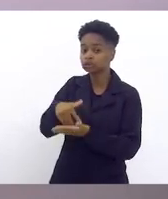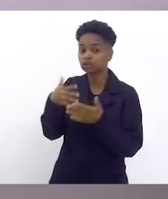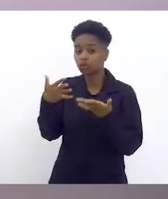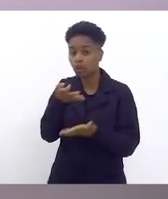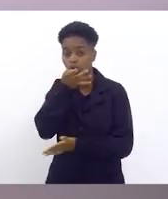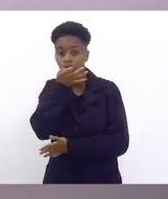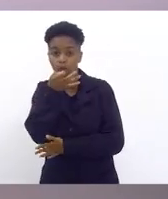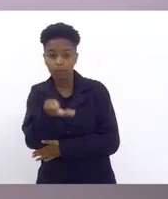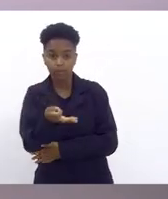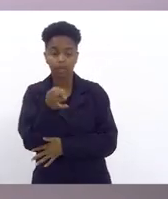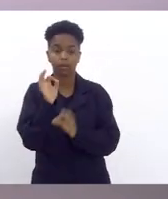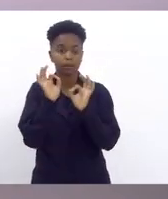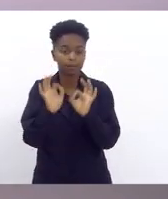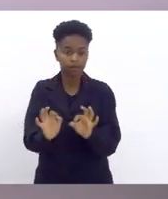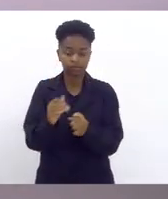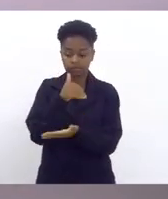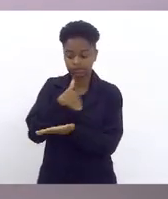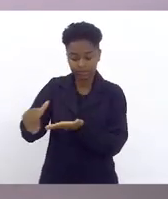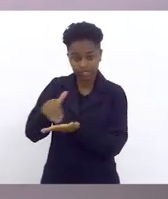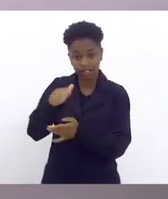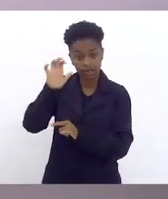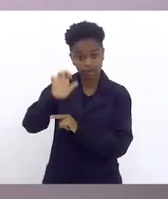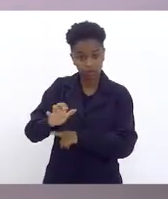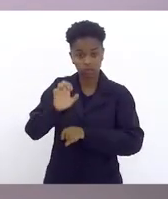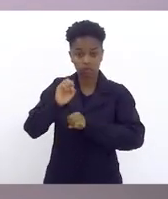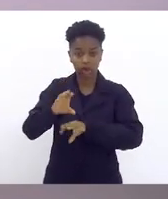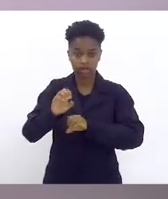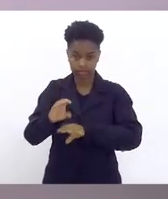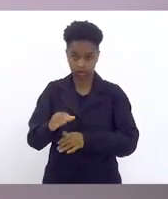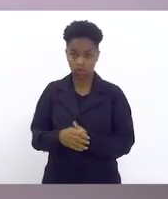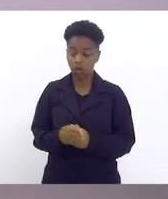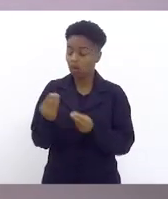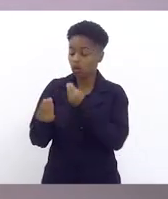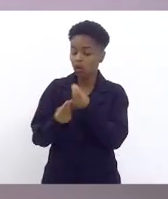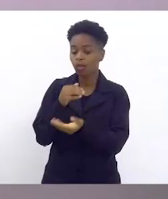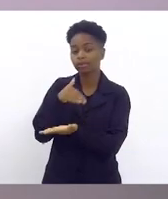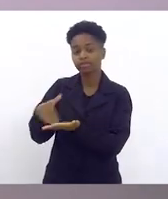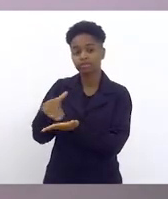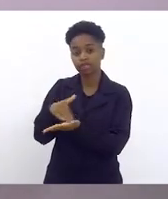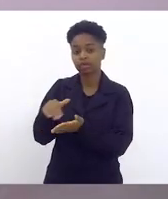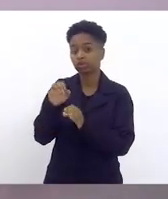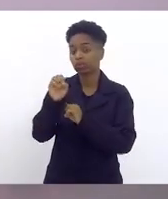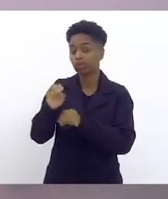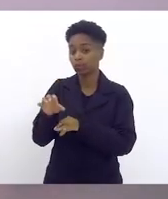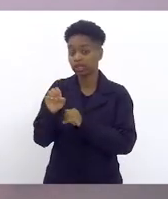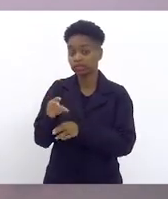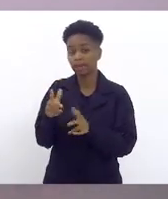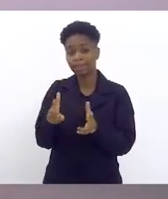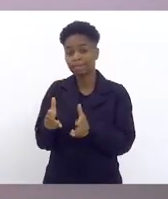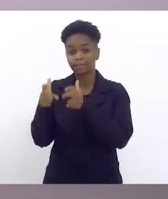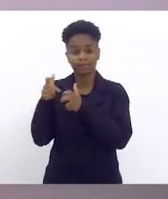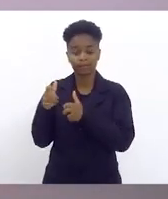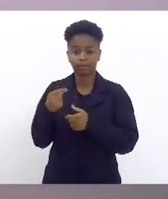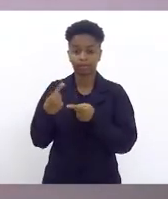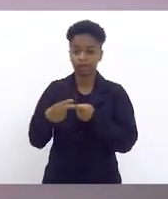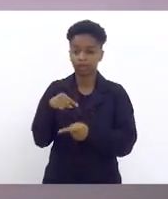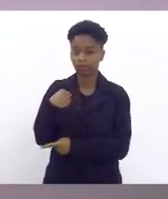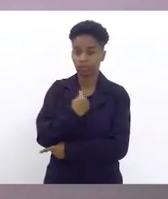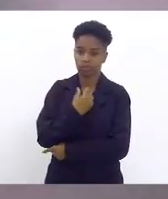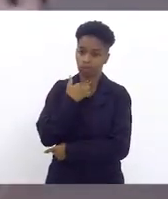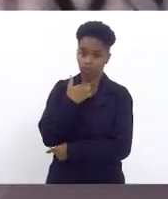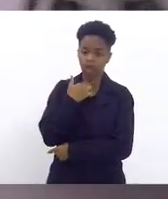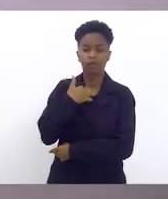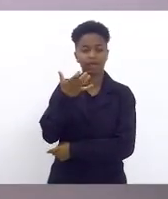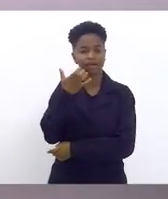da Secretaria de Estado de Educação como a Secretaria de Estado de Educação ver porque nós não podemos aí